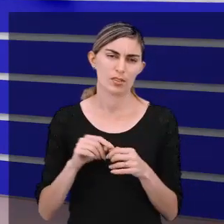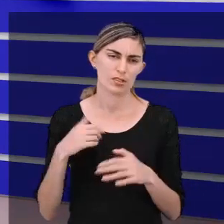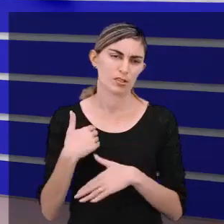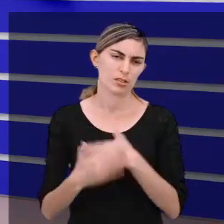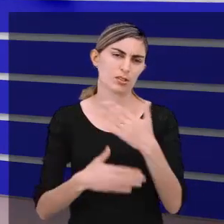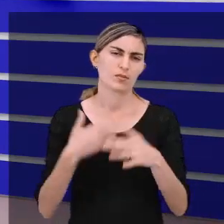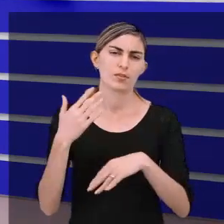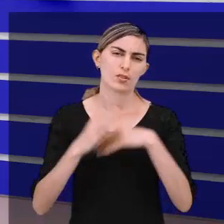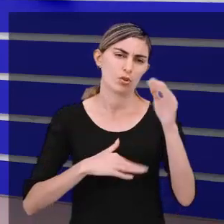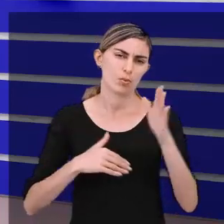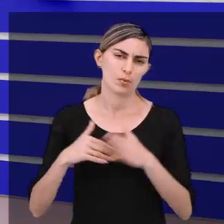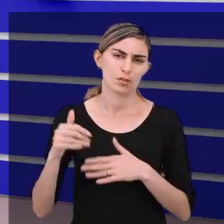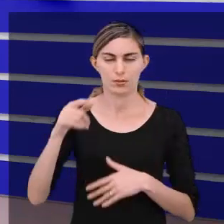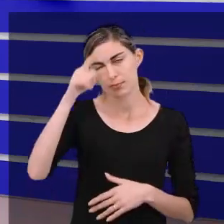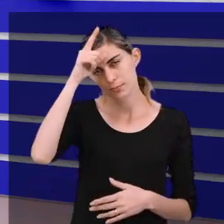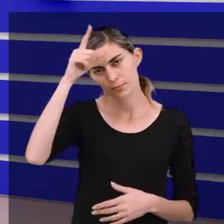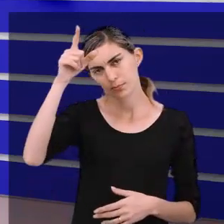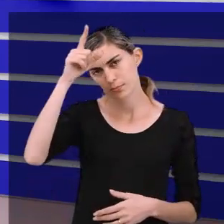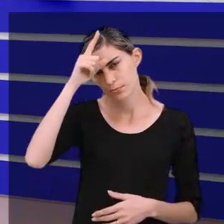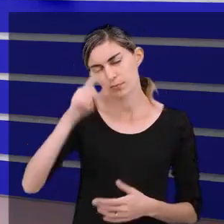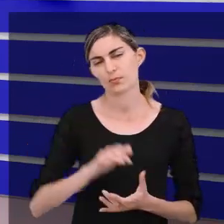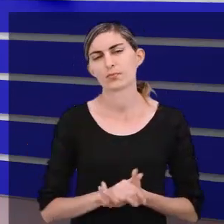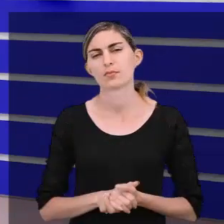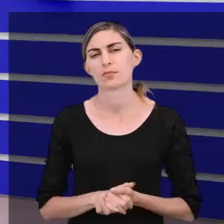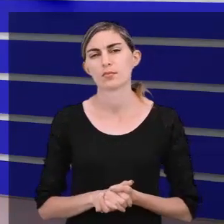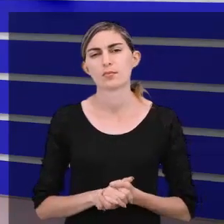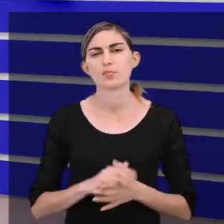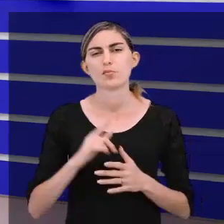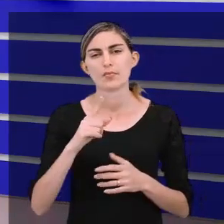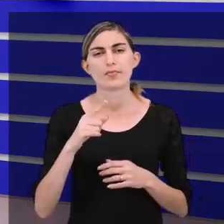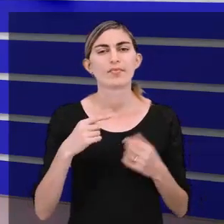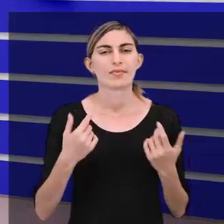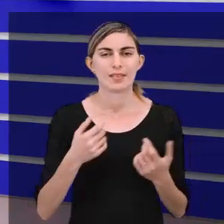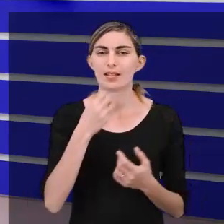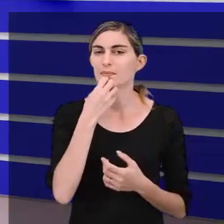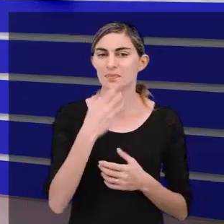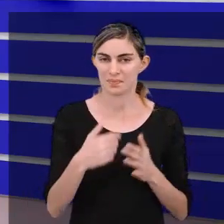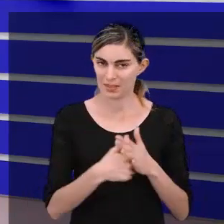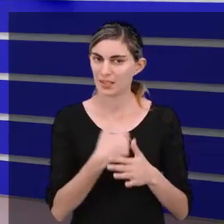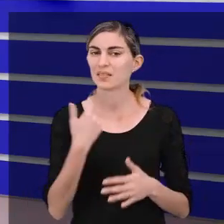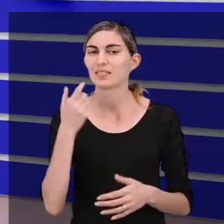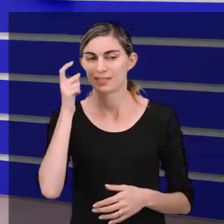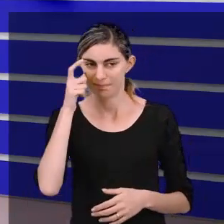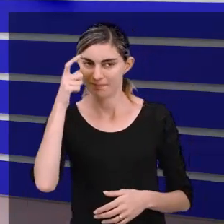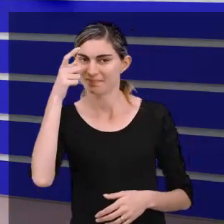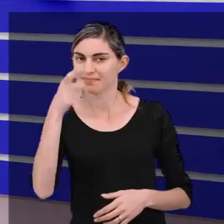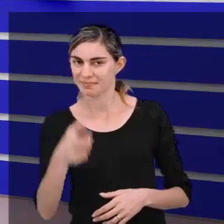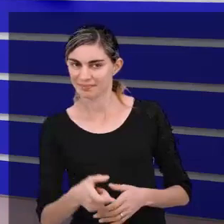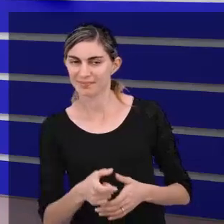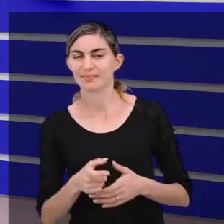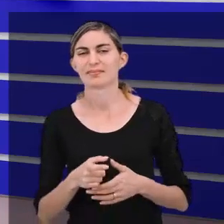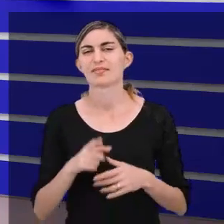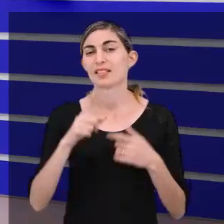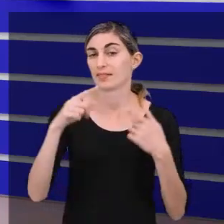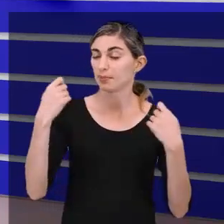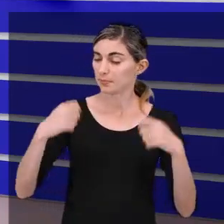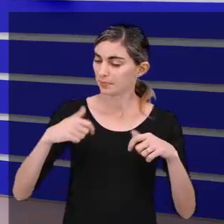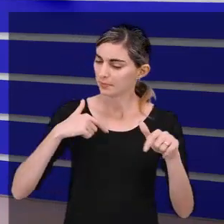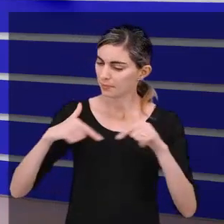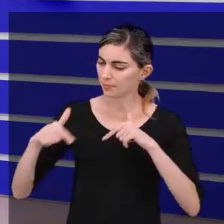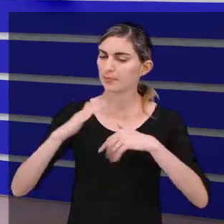essas competências de liderança? Uma pergunta muito interessante. Ele vai ter que trabalhar